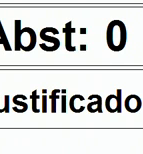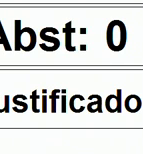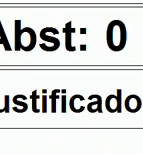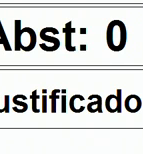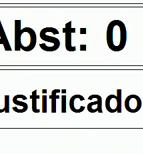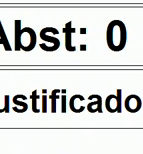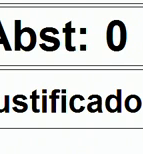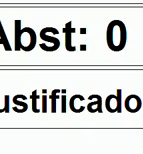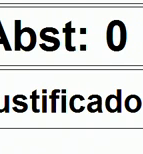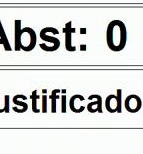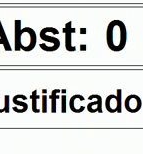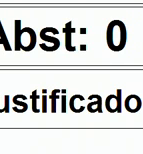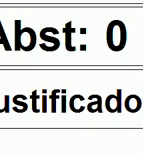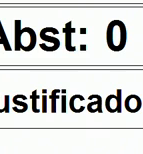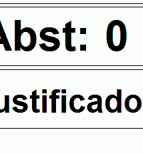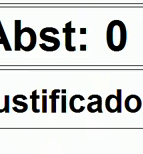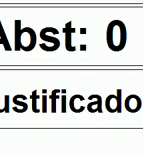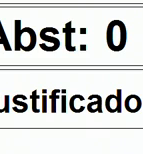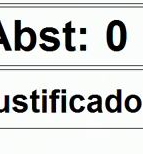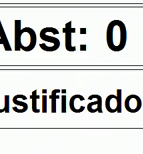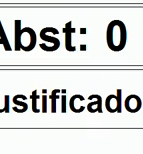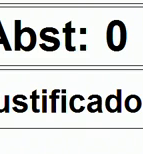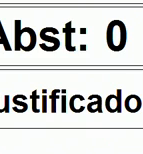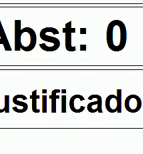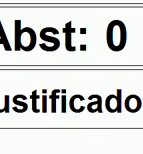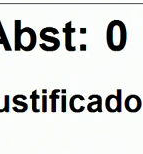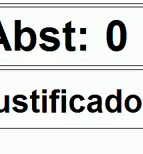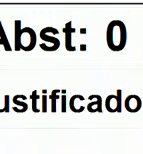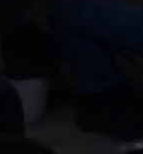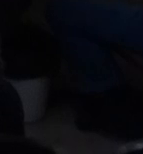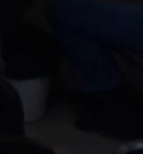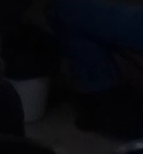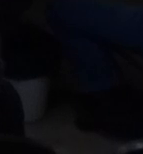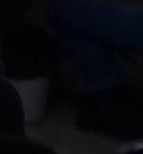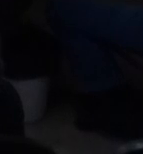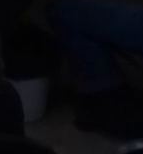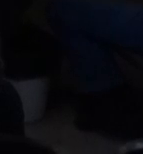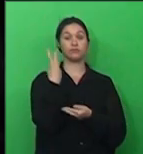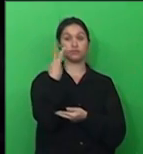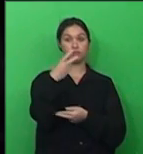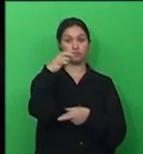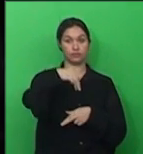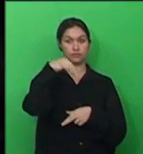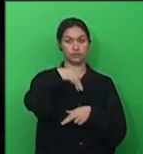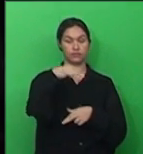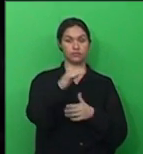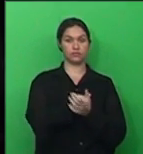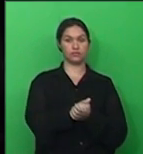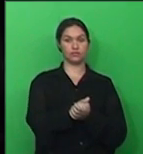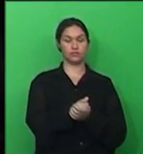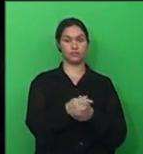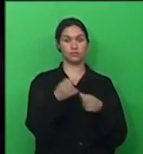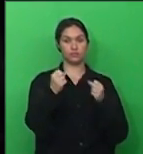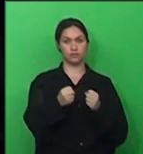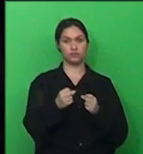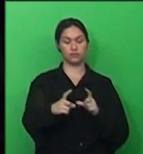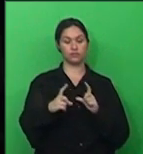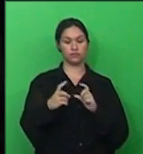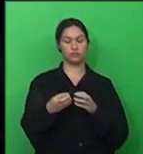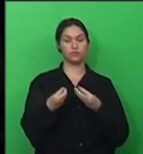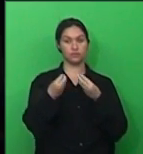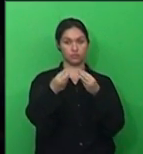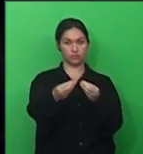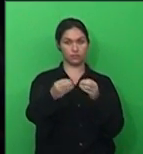A moção foi aprovada por unanimidade. Nós vamos suspender a sessão por até 2 minutos para que possamos fazer a